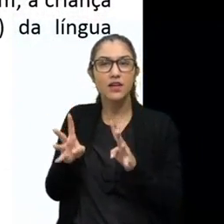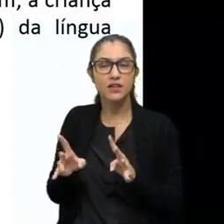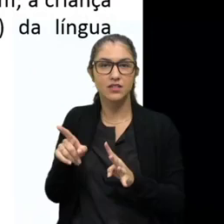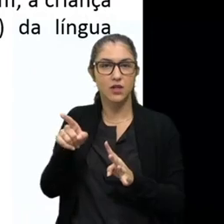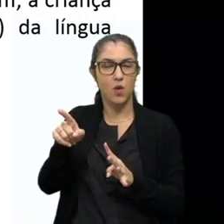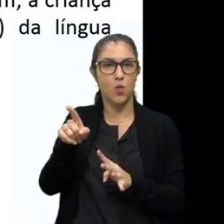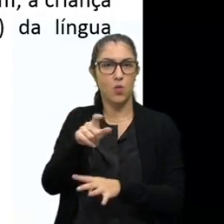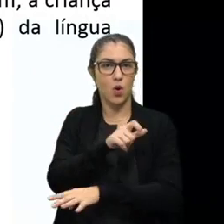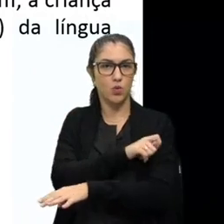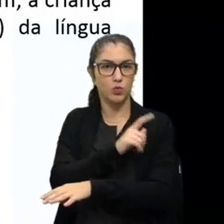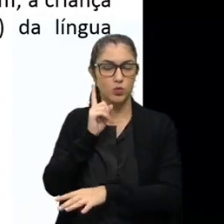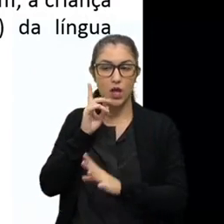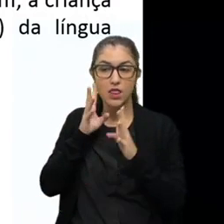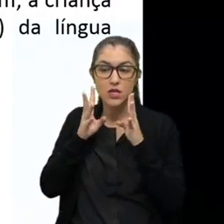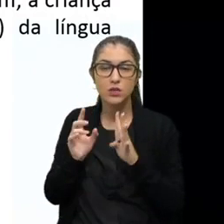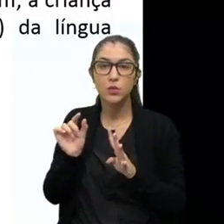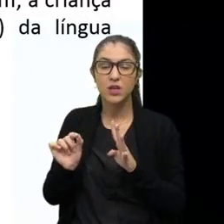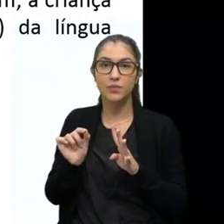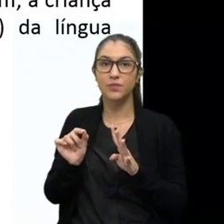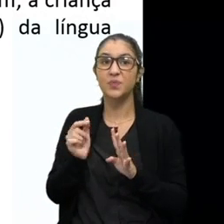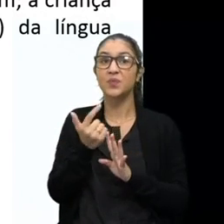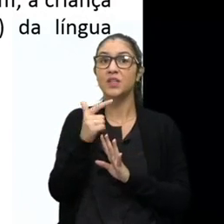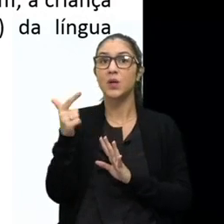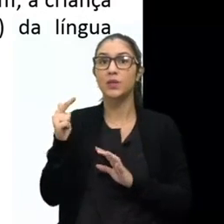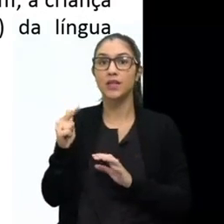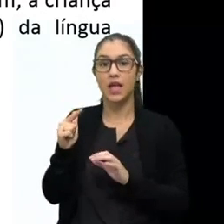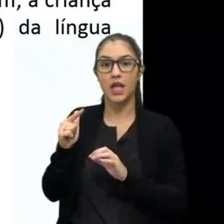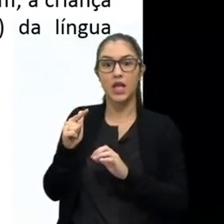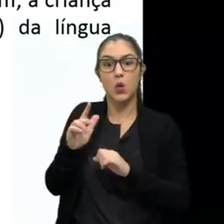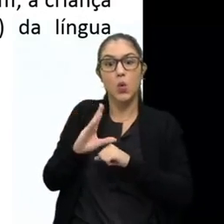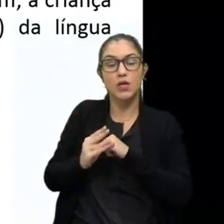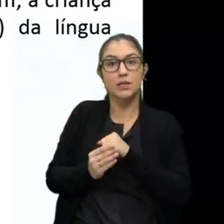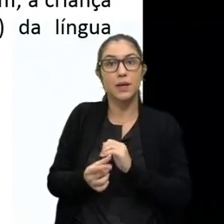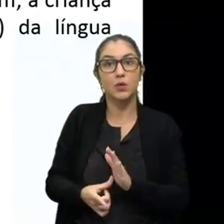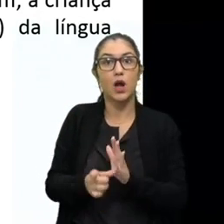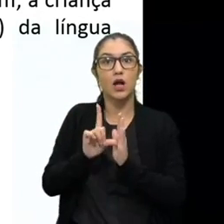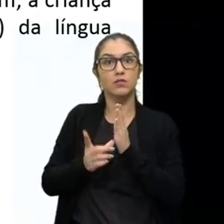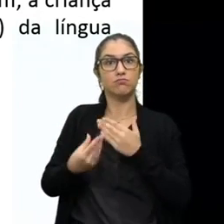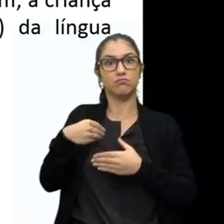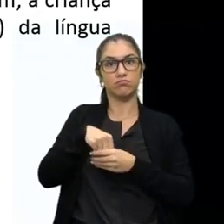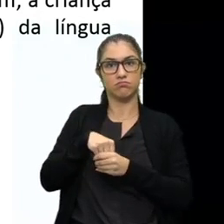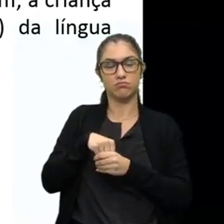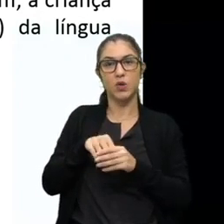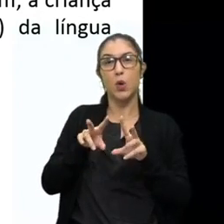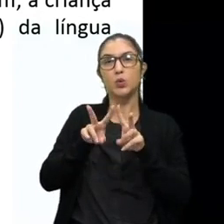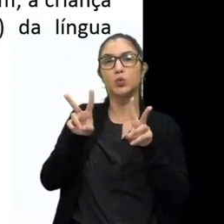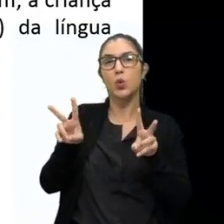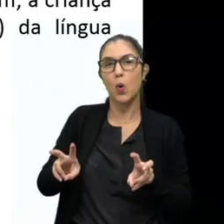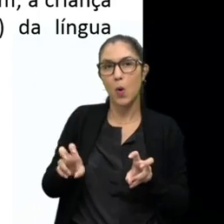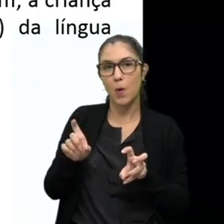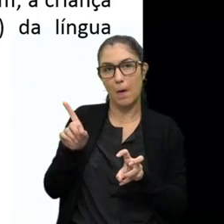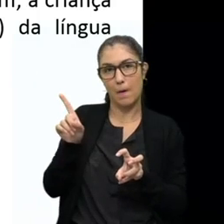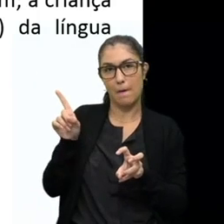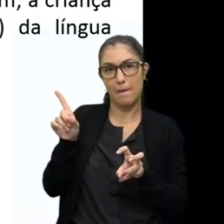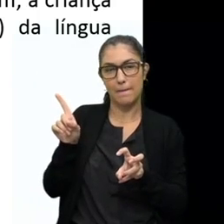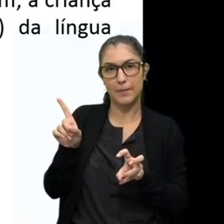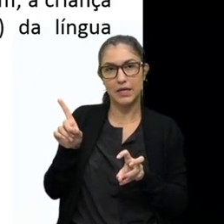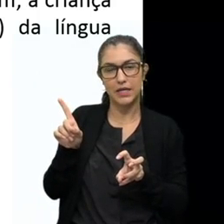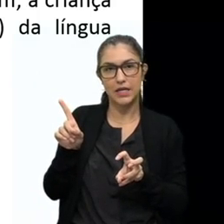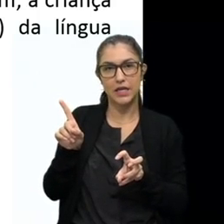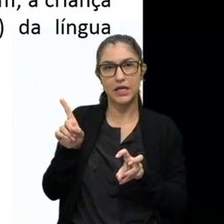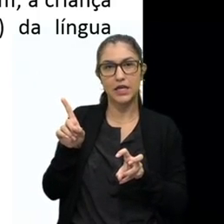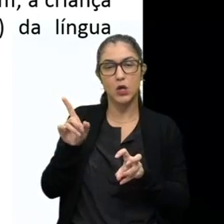aluno surdo? Não há conhecimento prévio, internalizado, sobre a questão